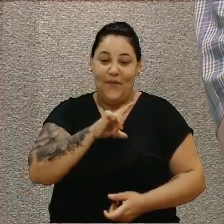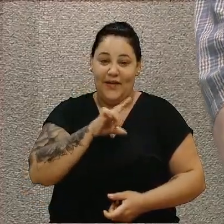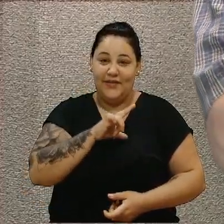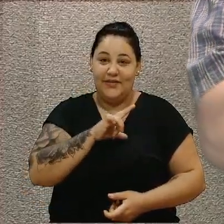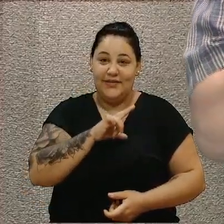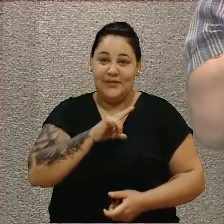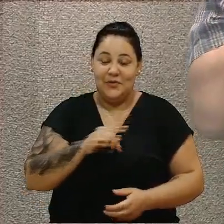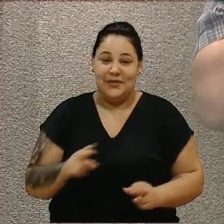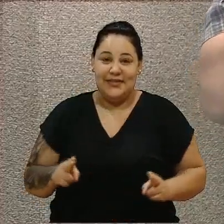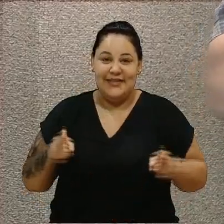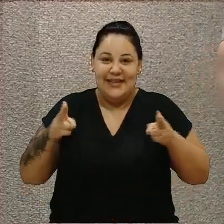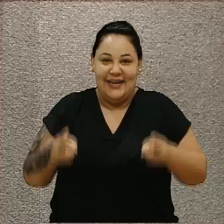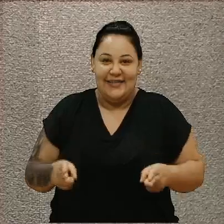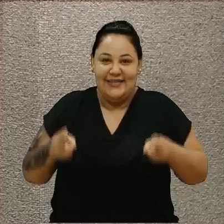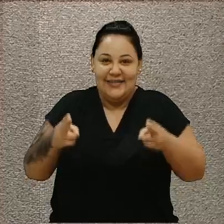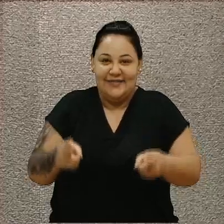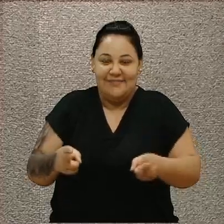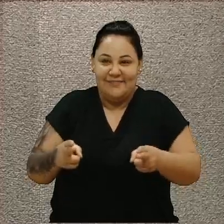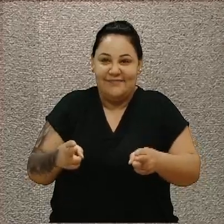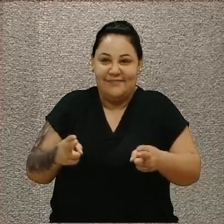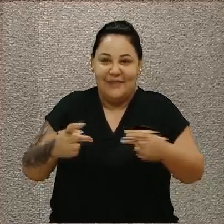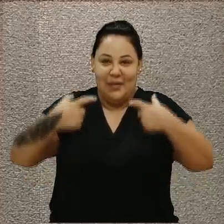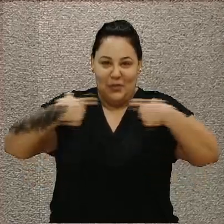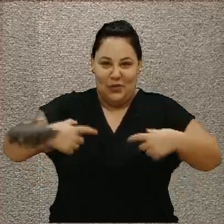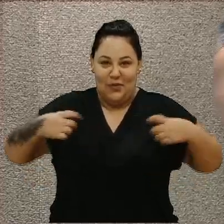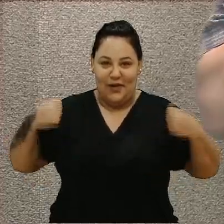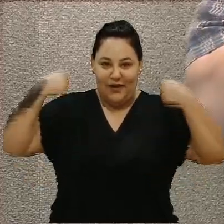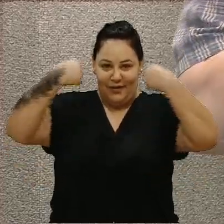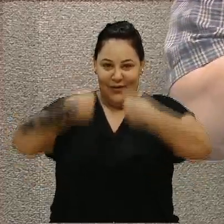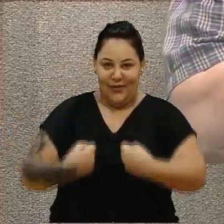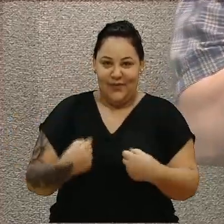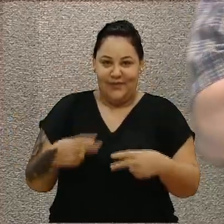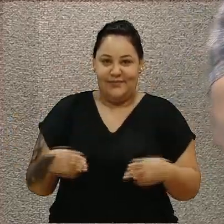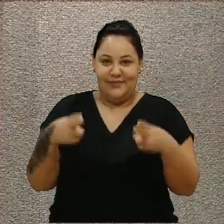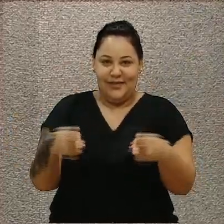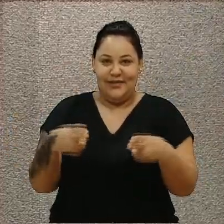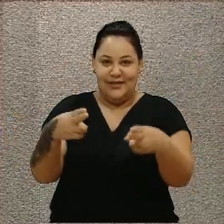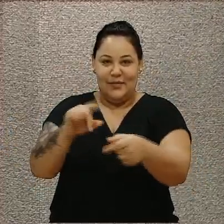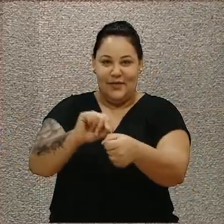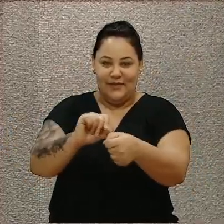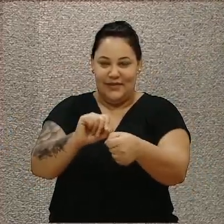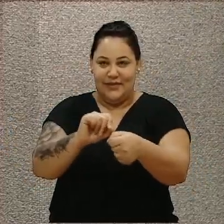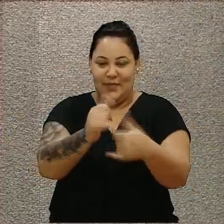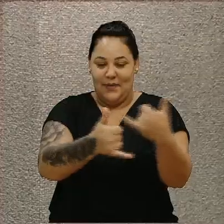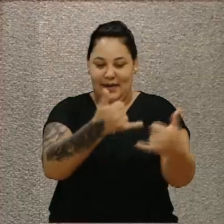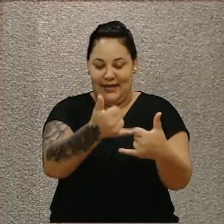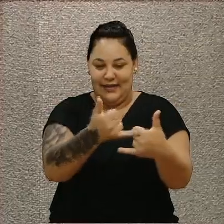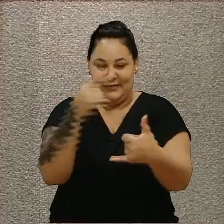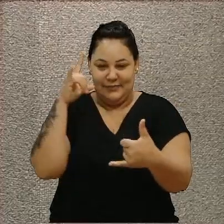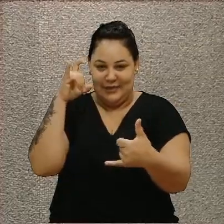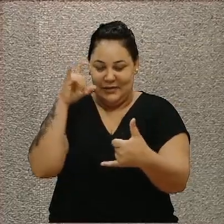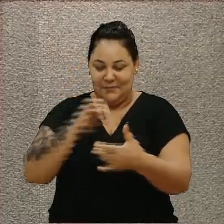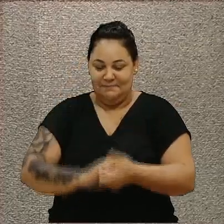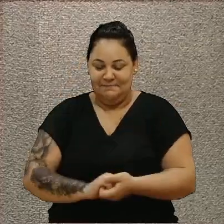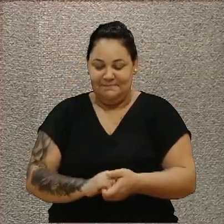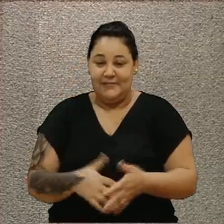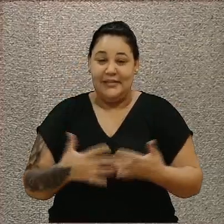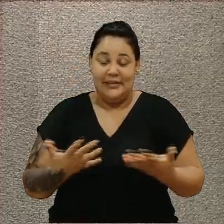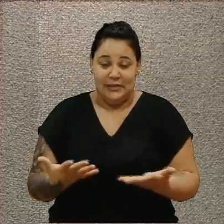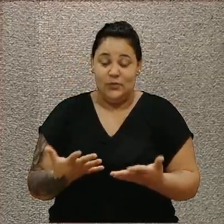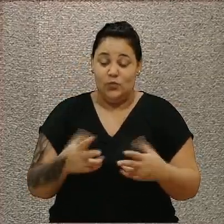trenzinho tivesse passado lá no nosso carnaval, teria feito sucesso. Então, nesse